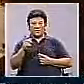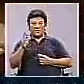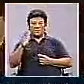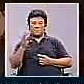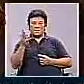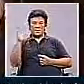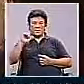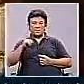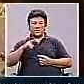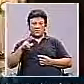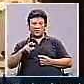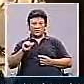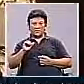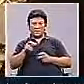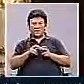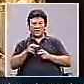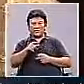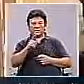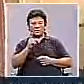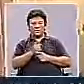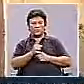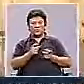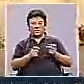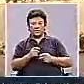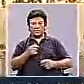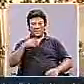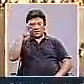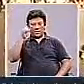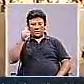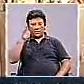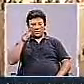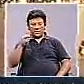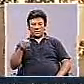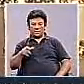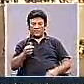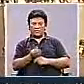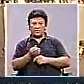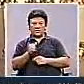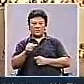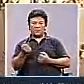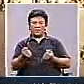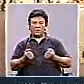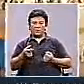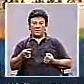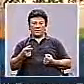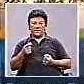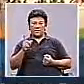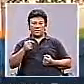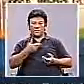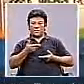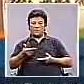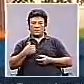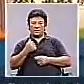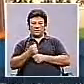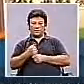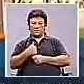nacional de rallies. O que é que o traz por cá? Olá, antes de mais, boa tarde. Realmente esta festa do automóvel e o convite que me fizeram para